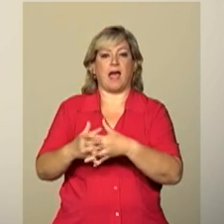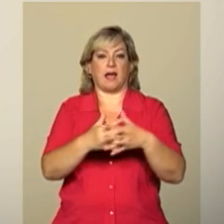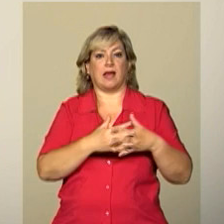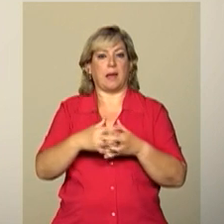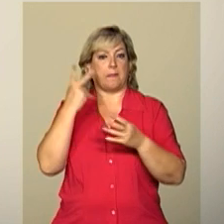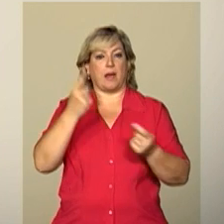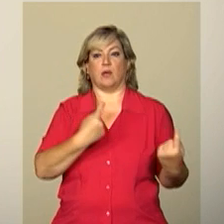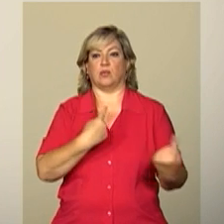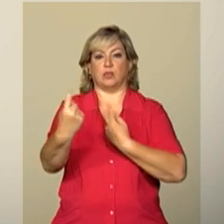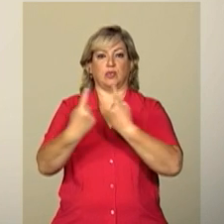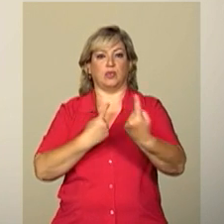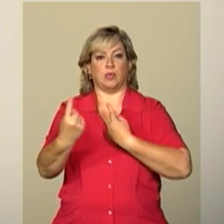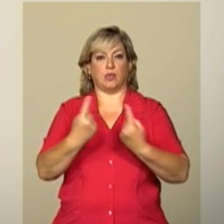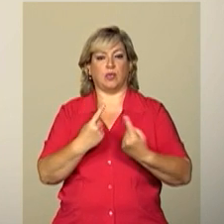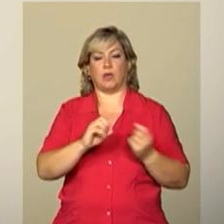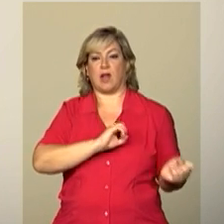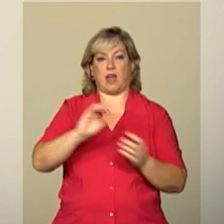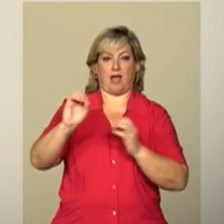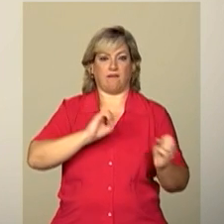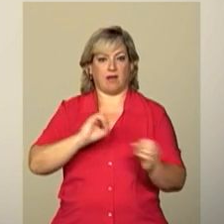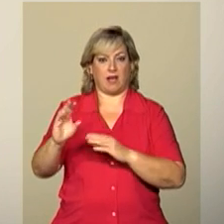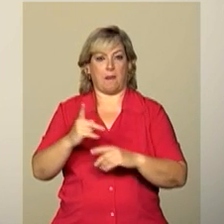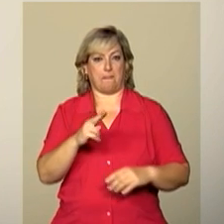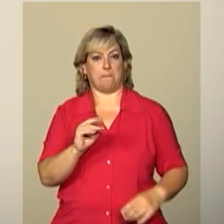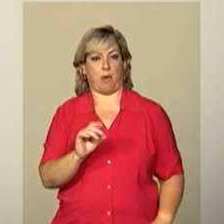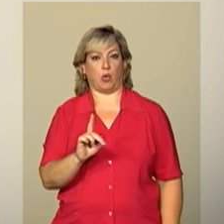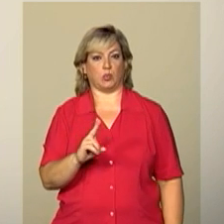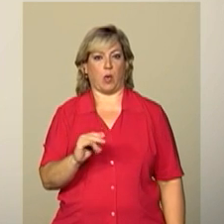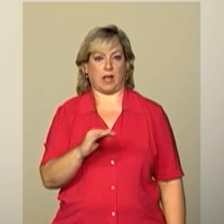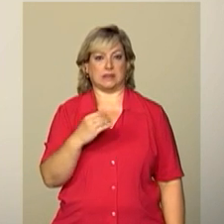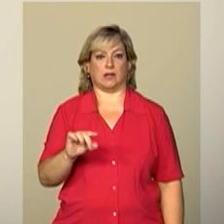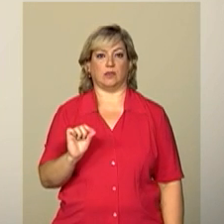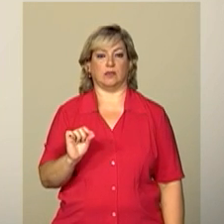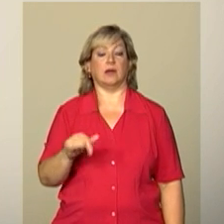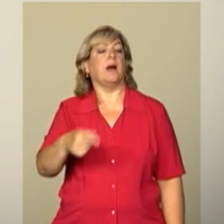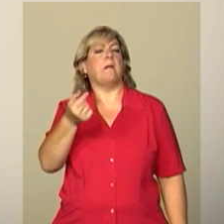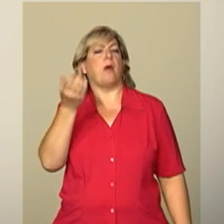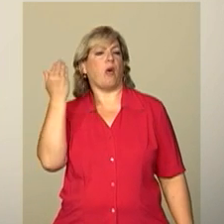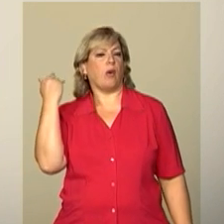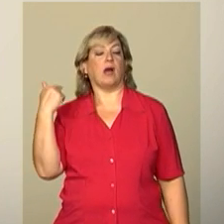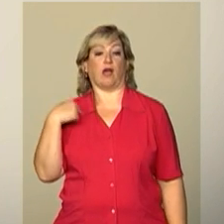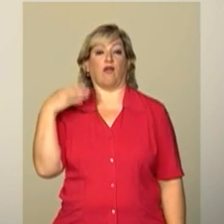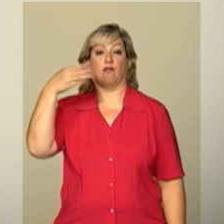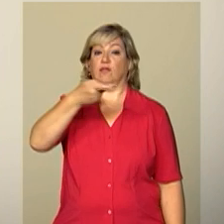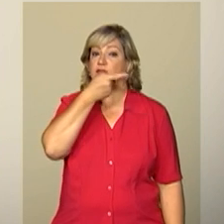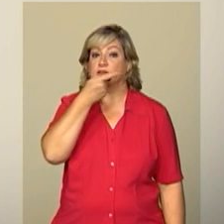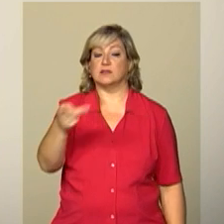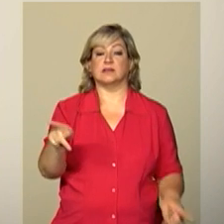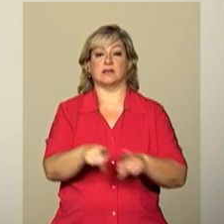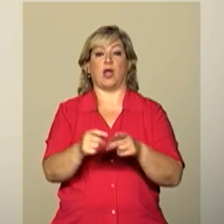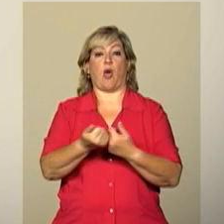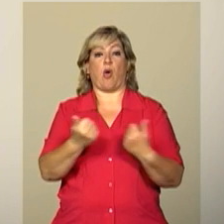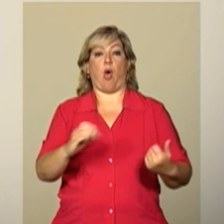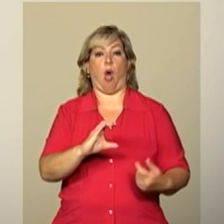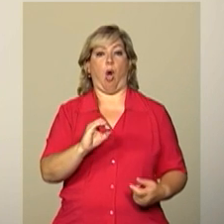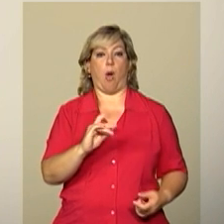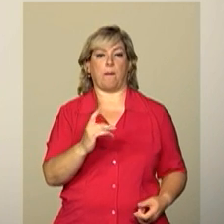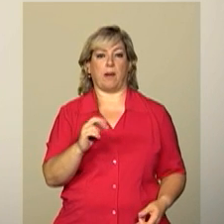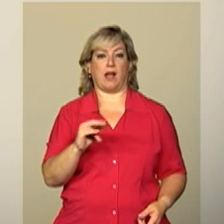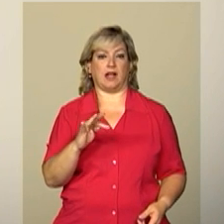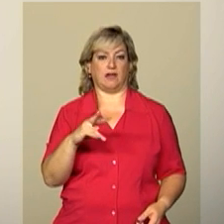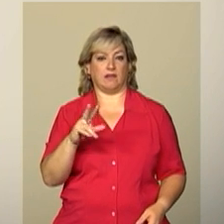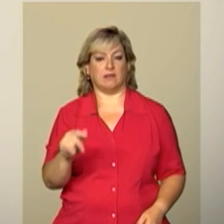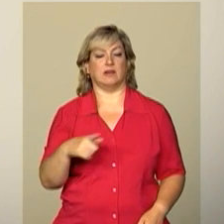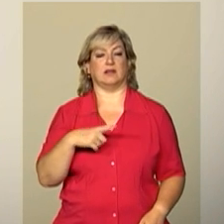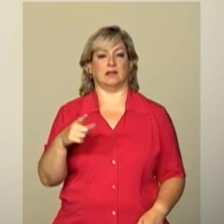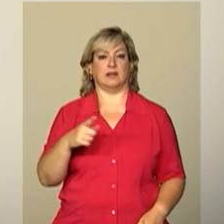o transporte da produção inclusive Luciano recentemente eu Visitei uma cooperativa de produtores